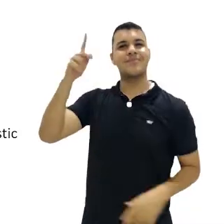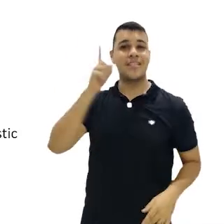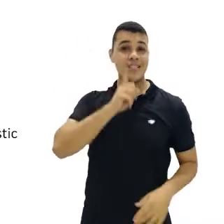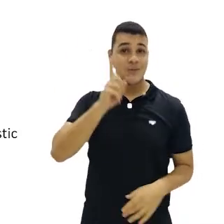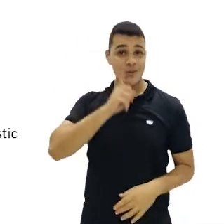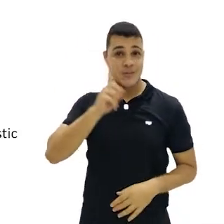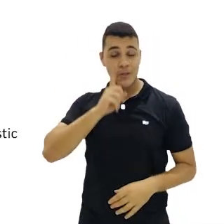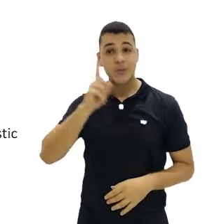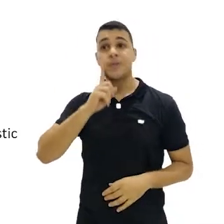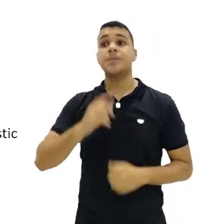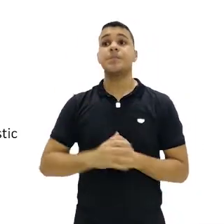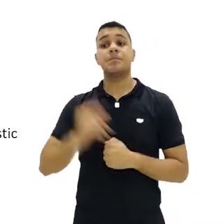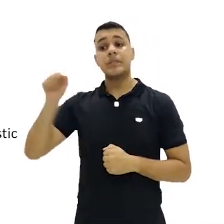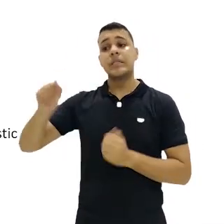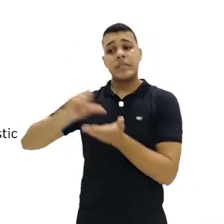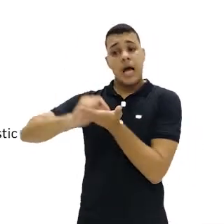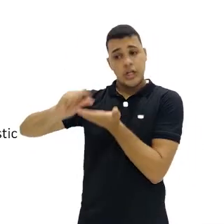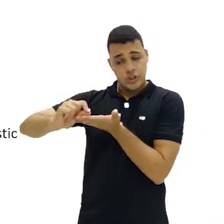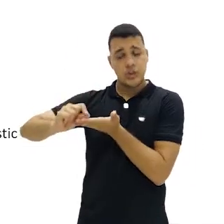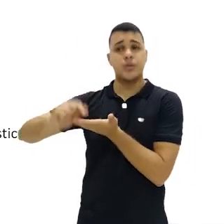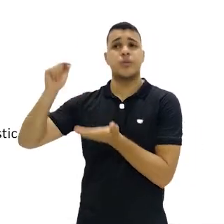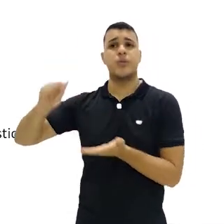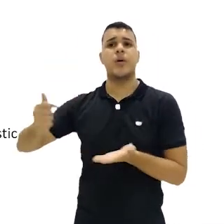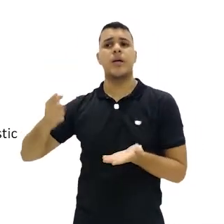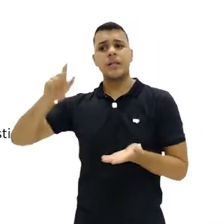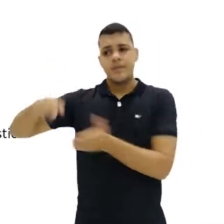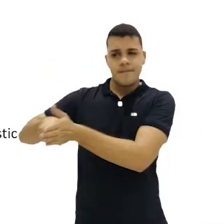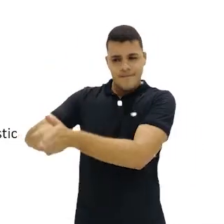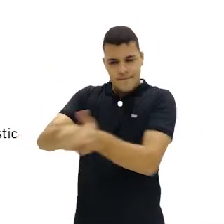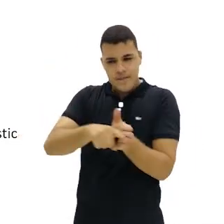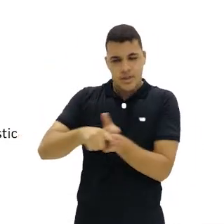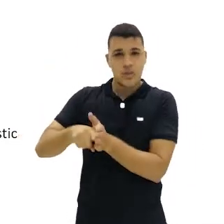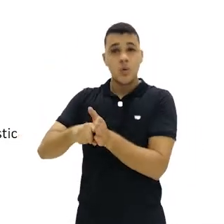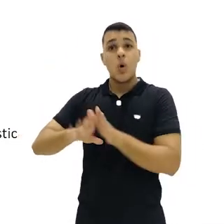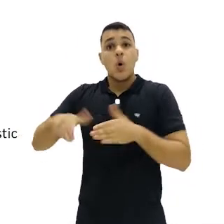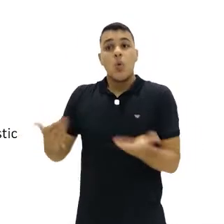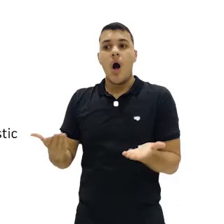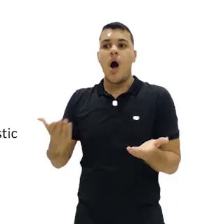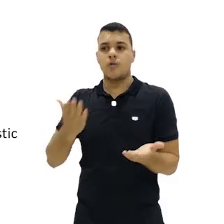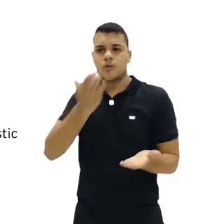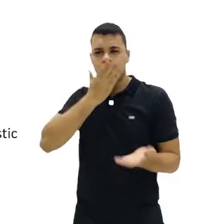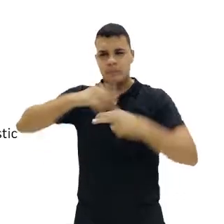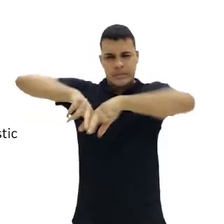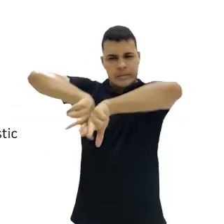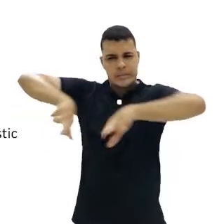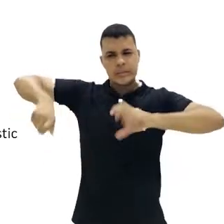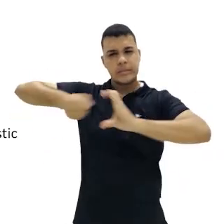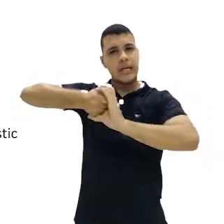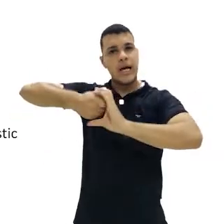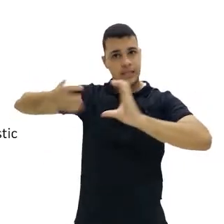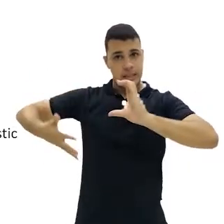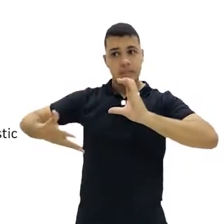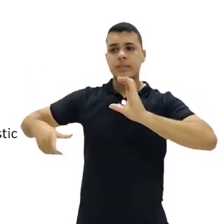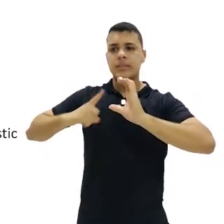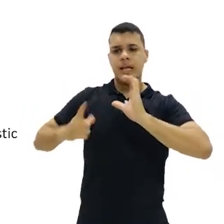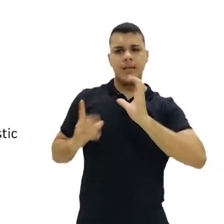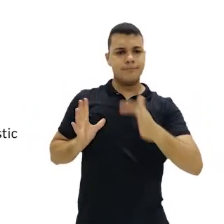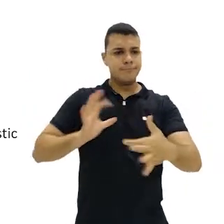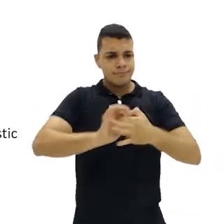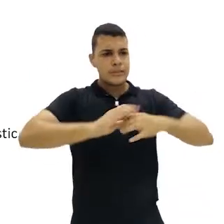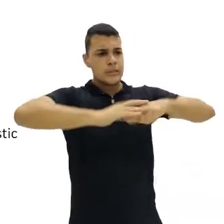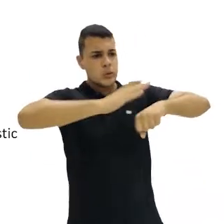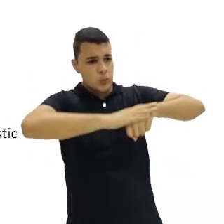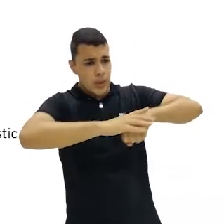investigou diferentes características, diferentes doenças, diferentes situações em indivíduos